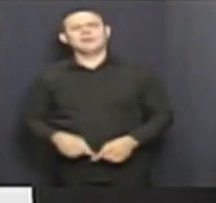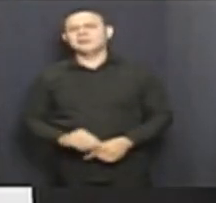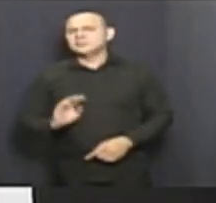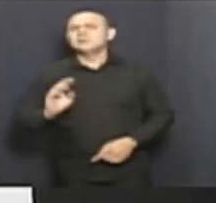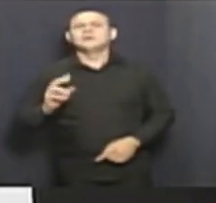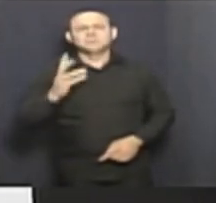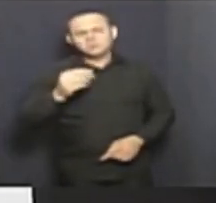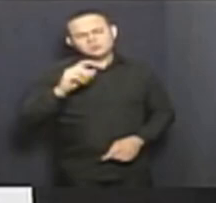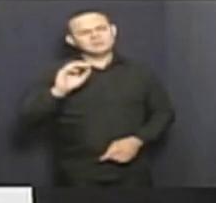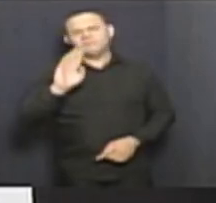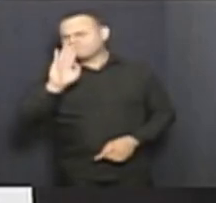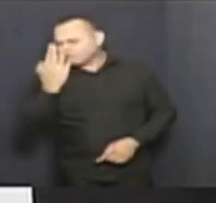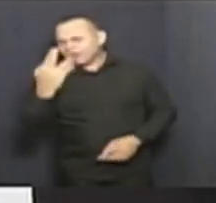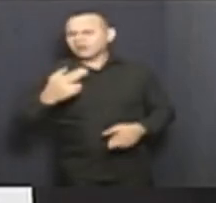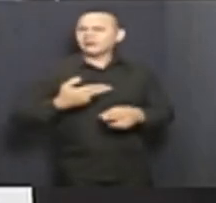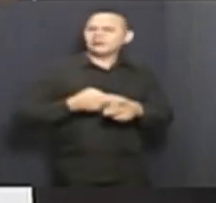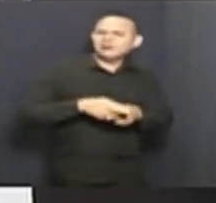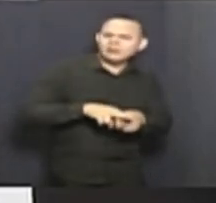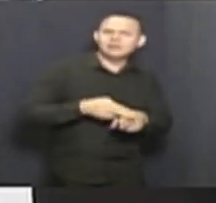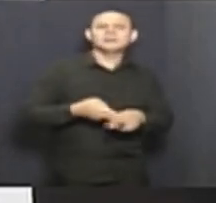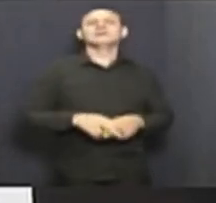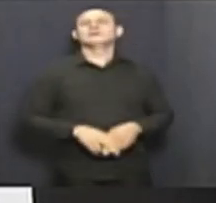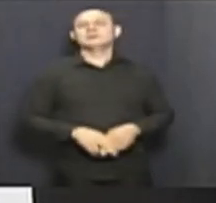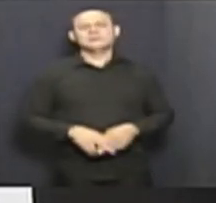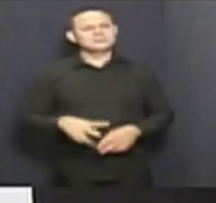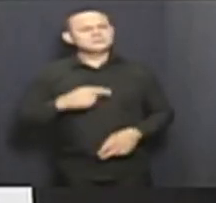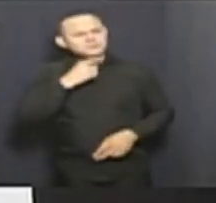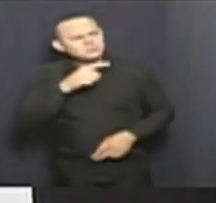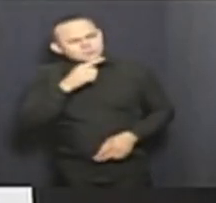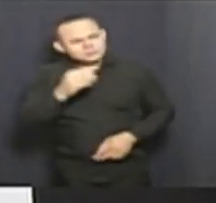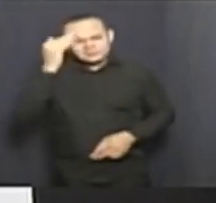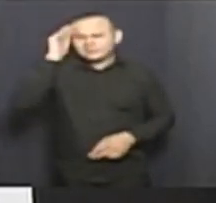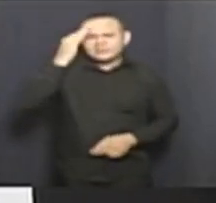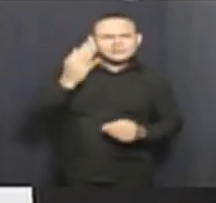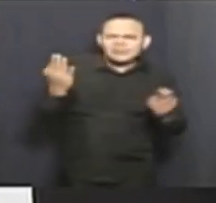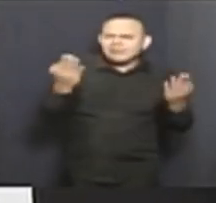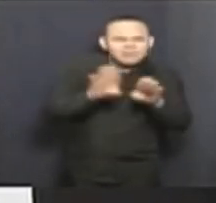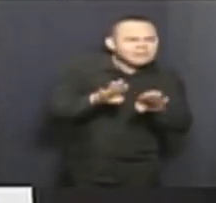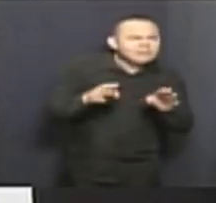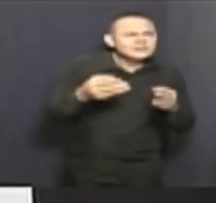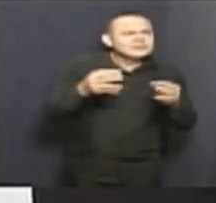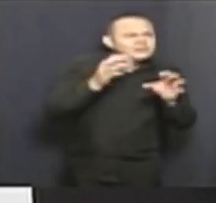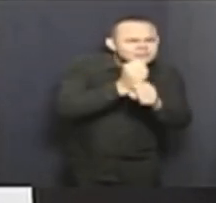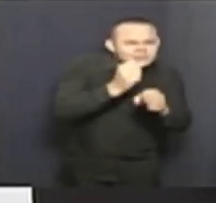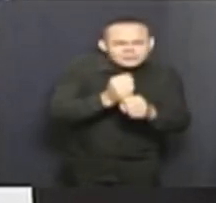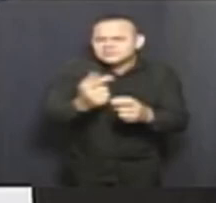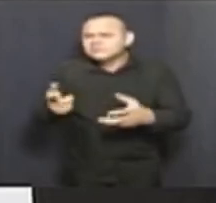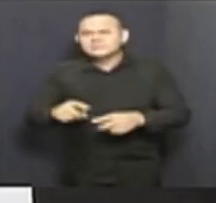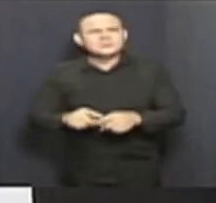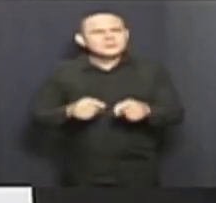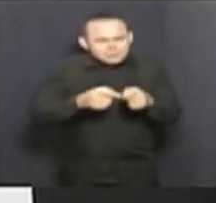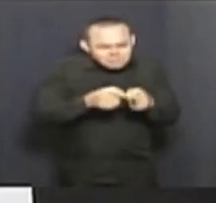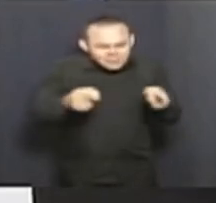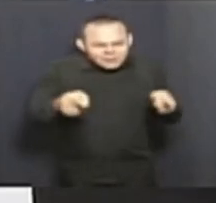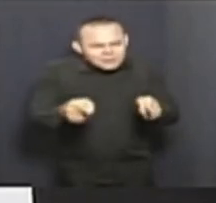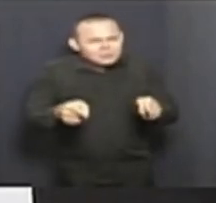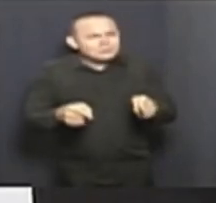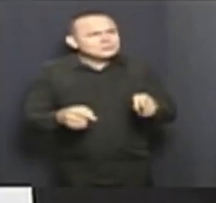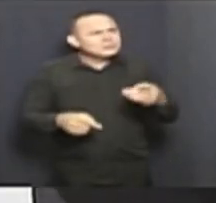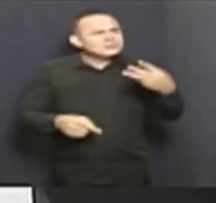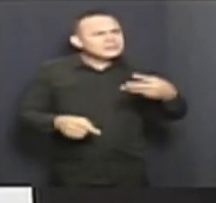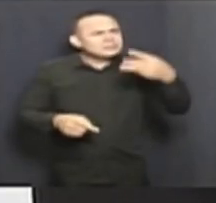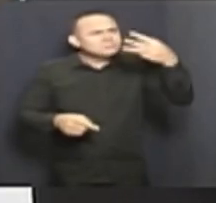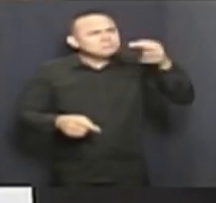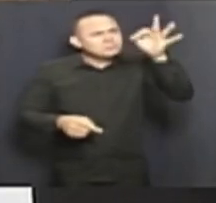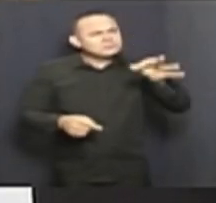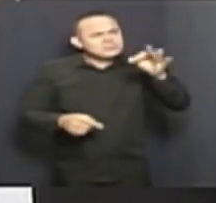aí que não fecha não fecha eu olho lá mesmo período de coleta 3% de margem